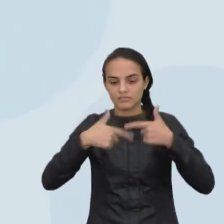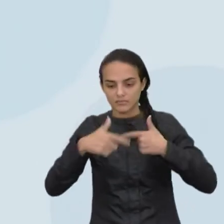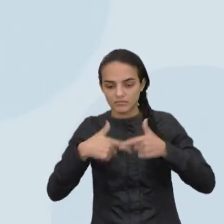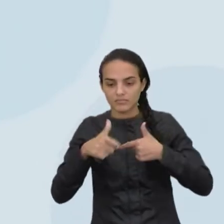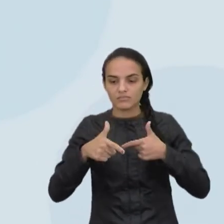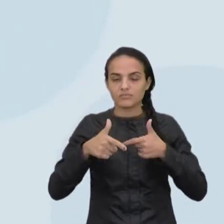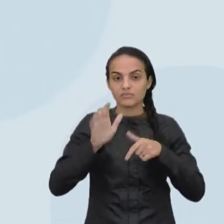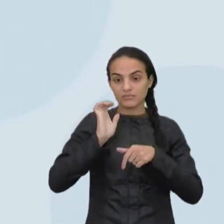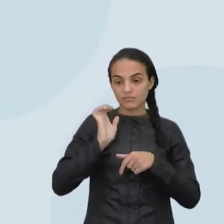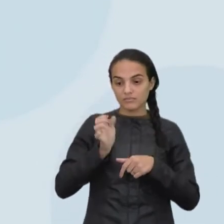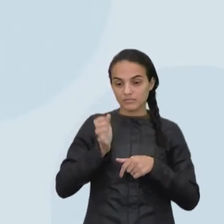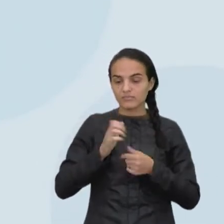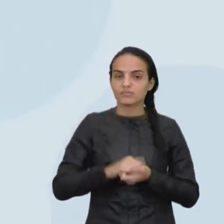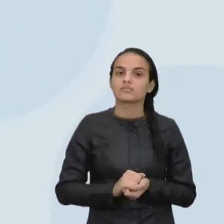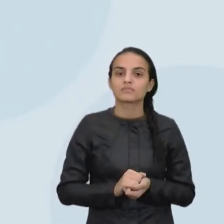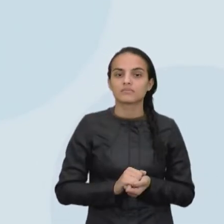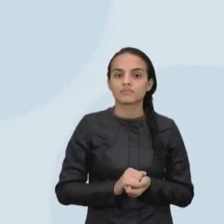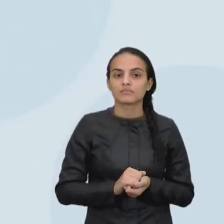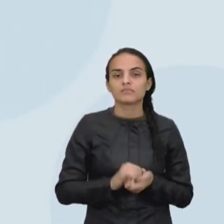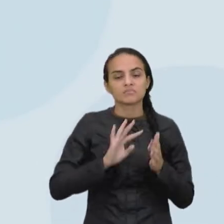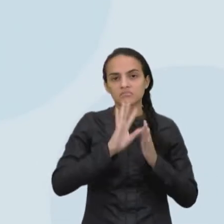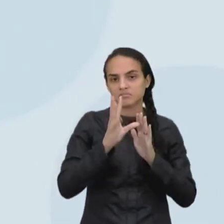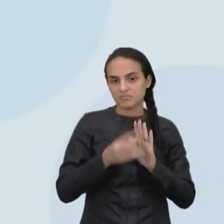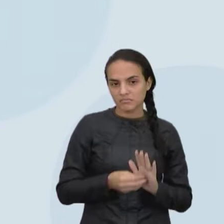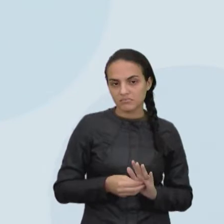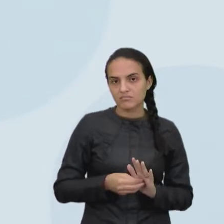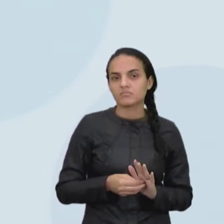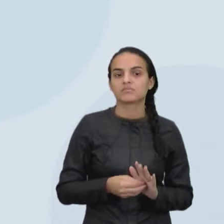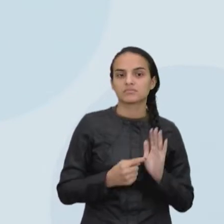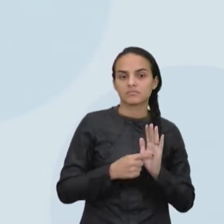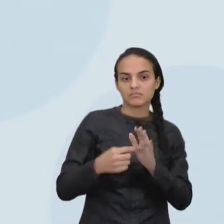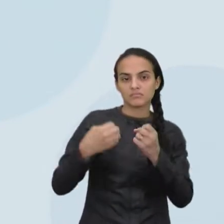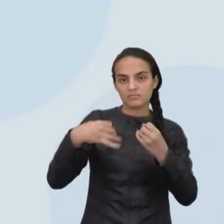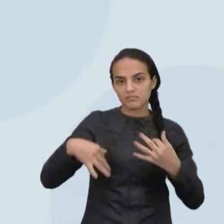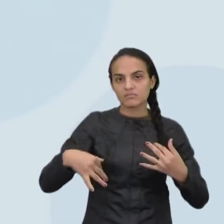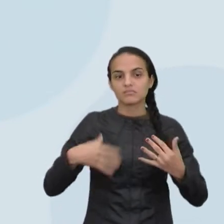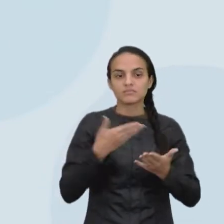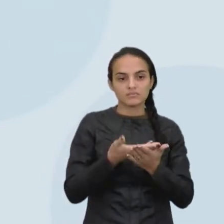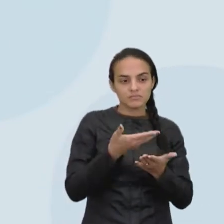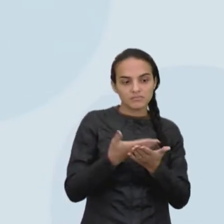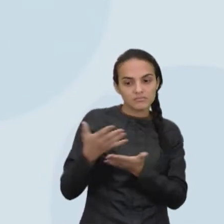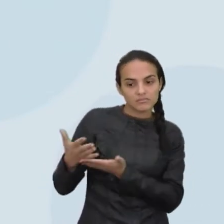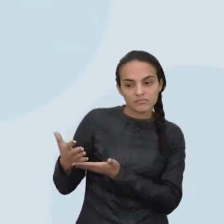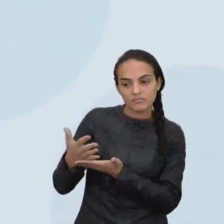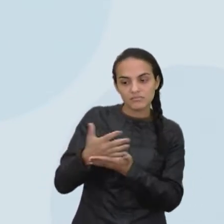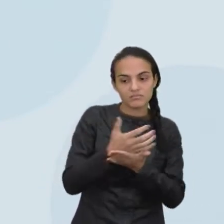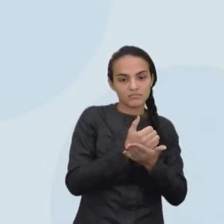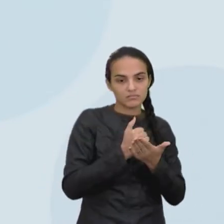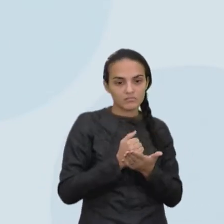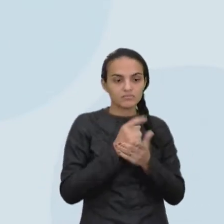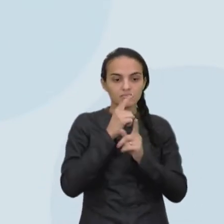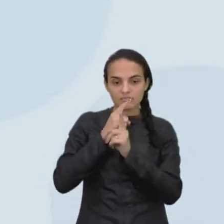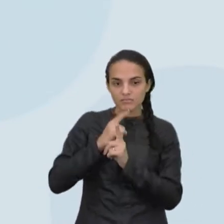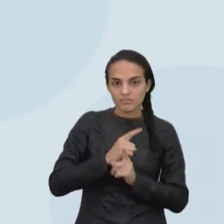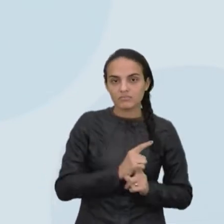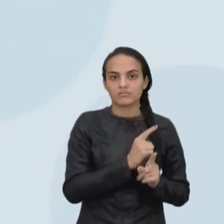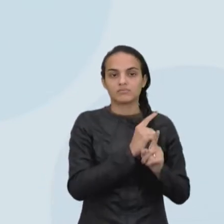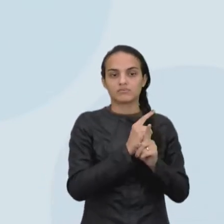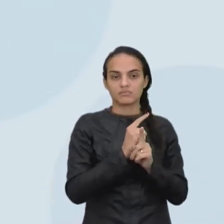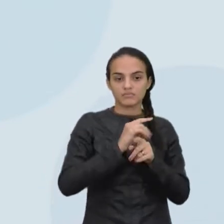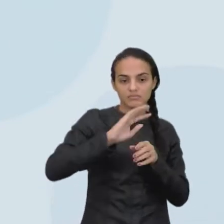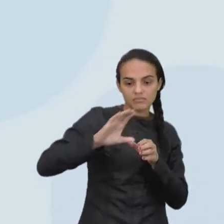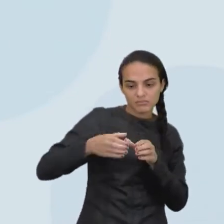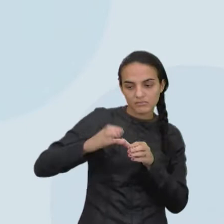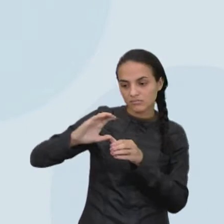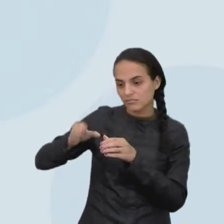em estatística. De maneira geral, trata-se de um estudo que colhe, identifica,